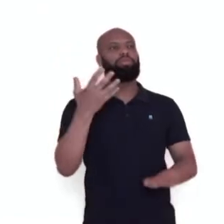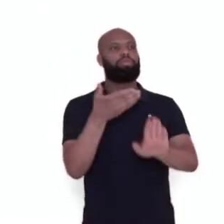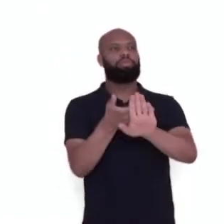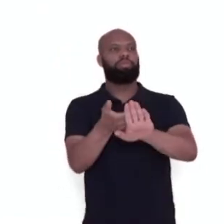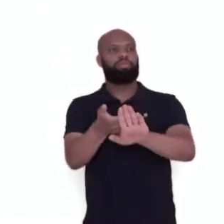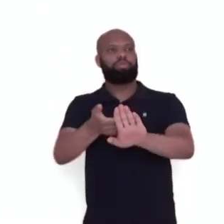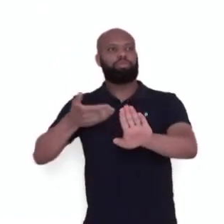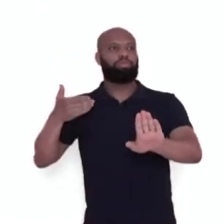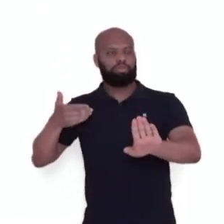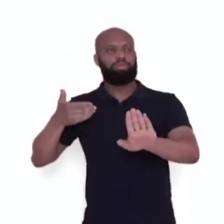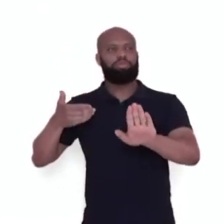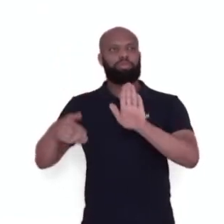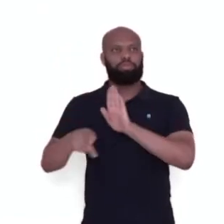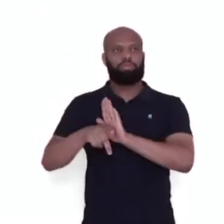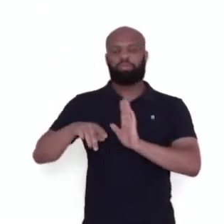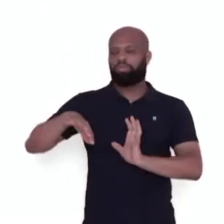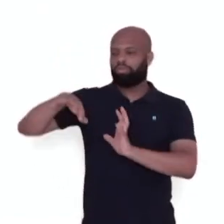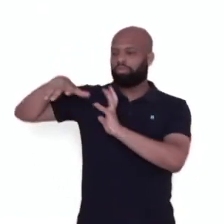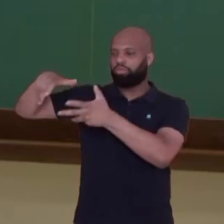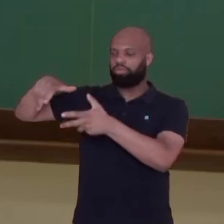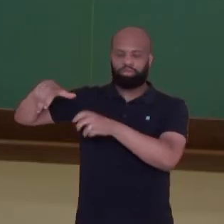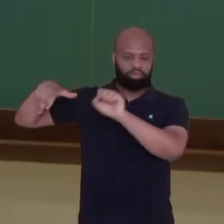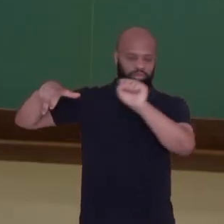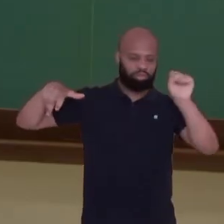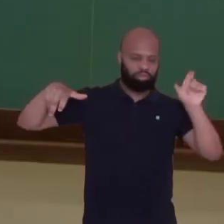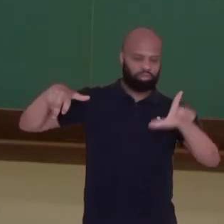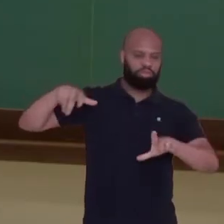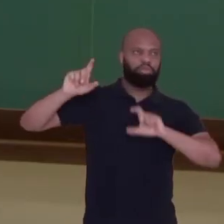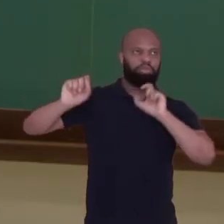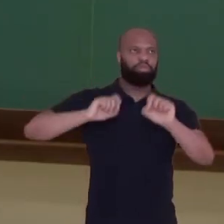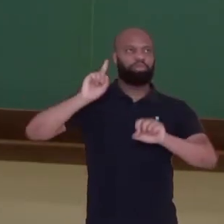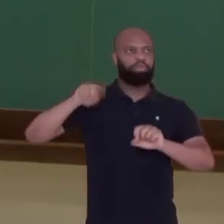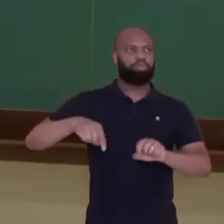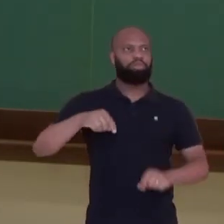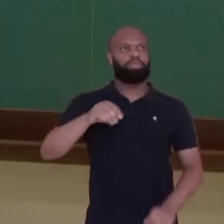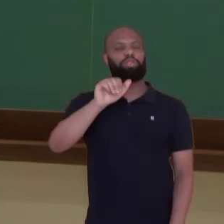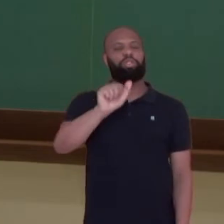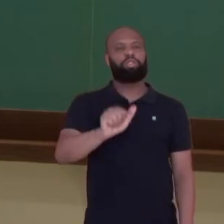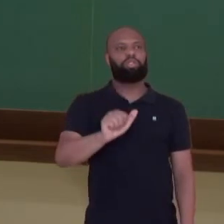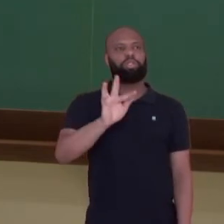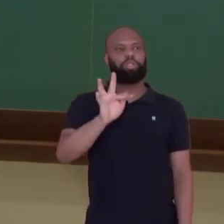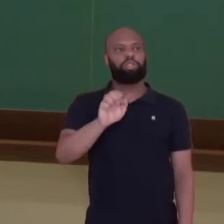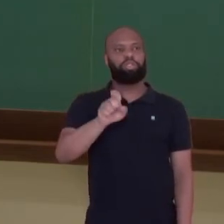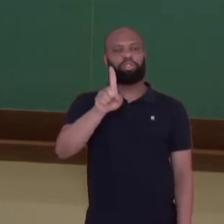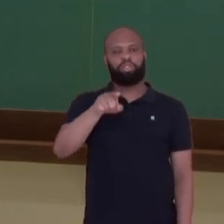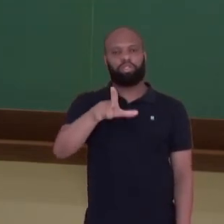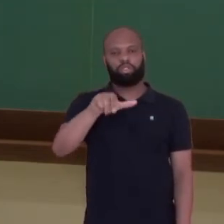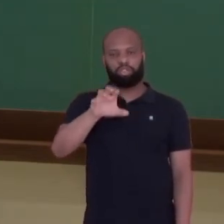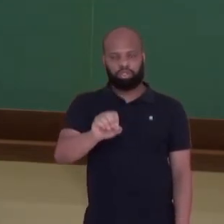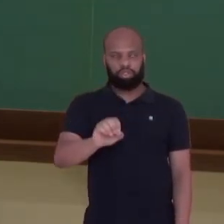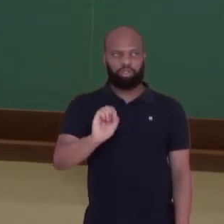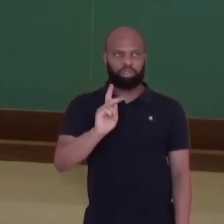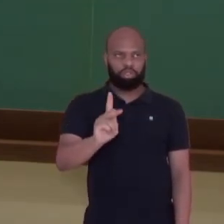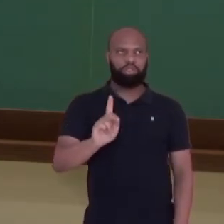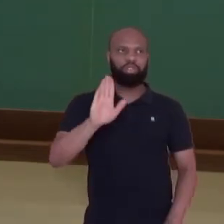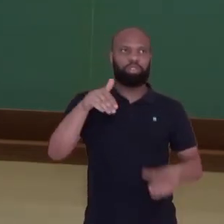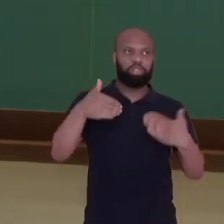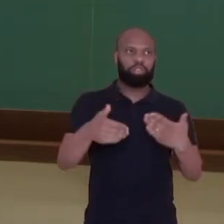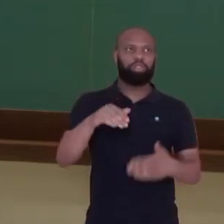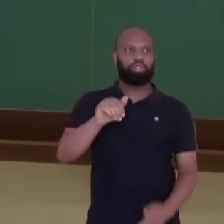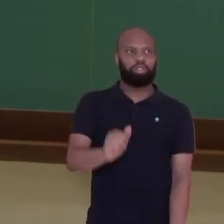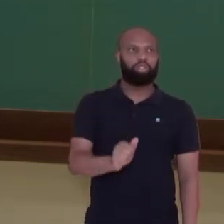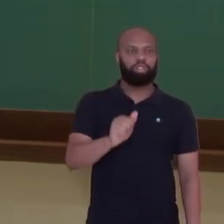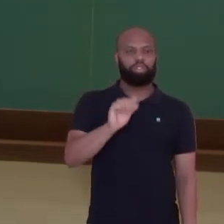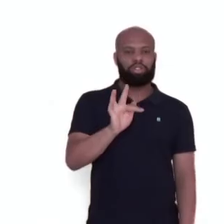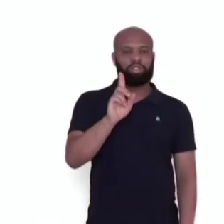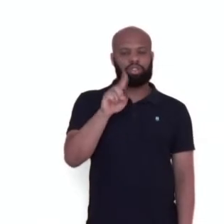planeta Terra em relação ao Sol, nós chamamos de afélio. Olha que nome interessante. Então,